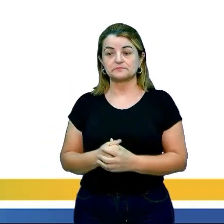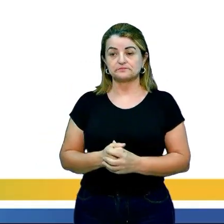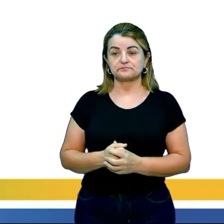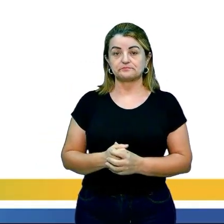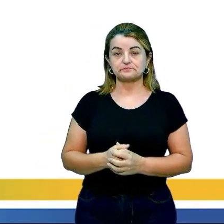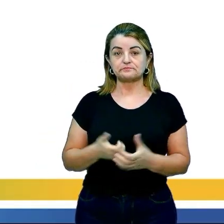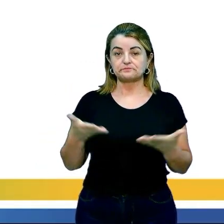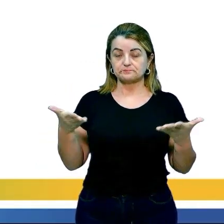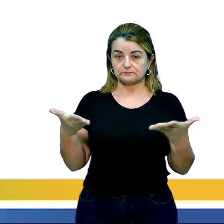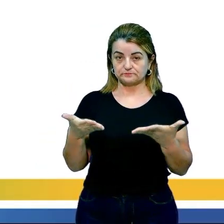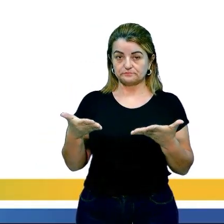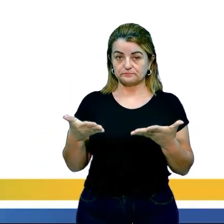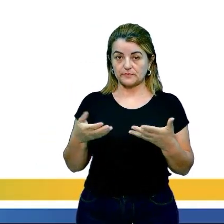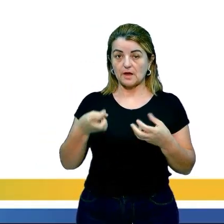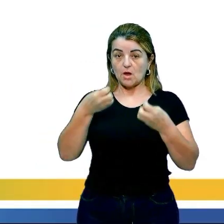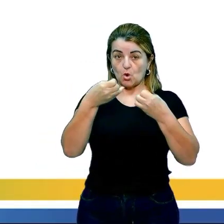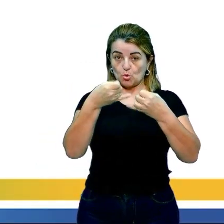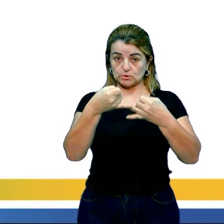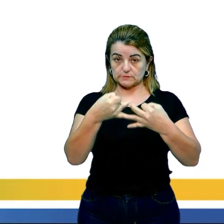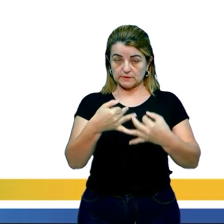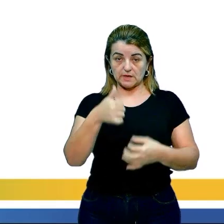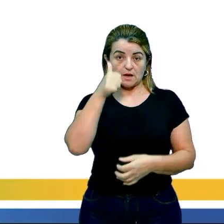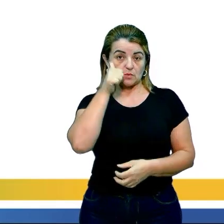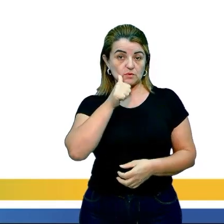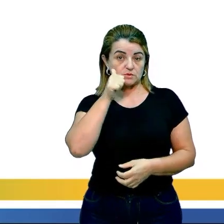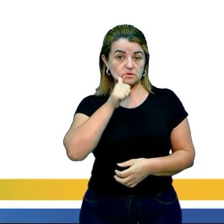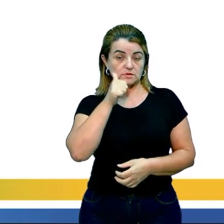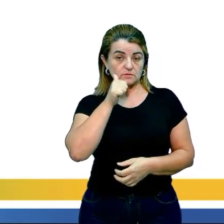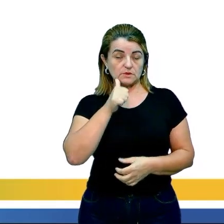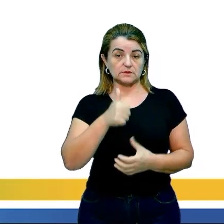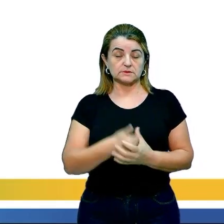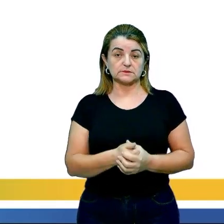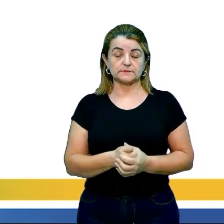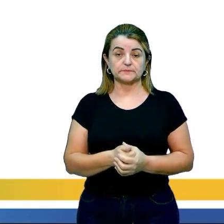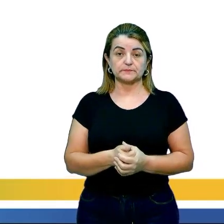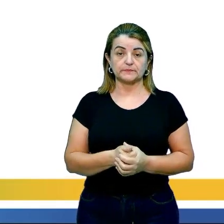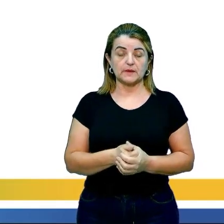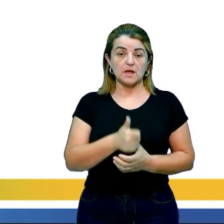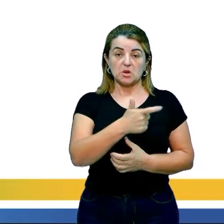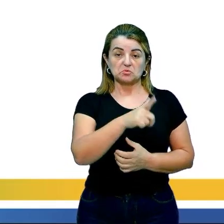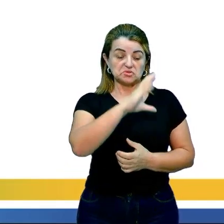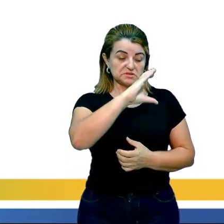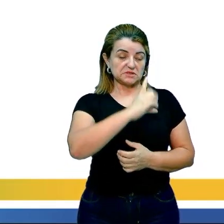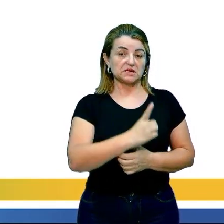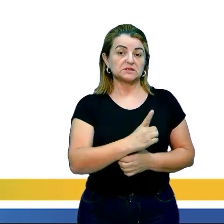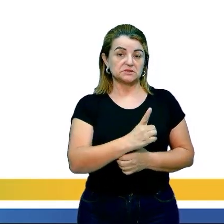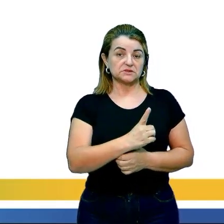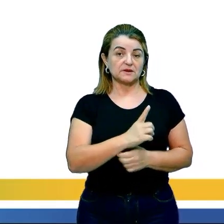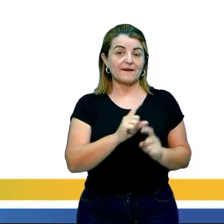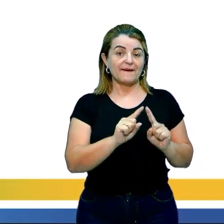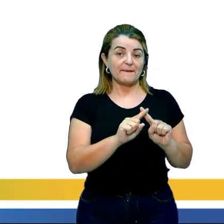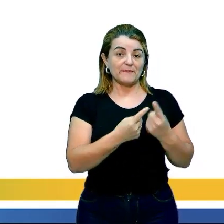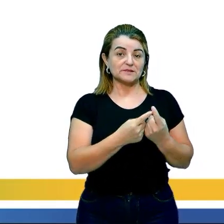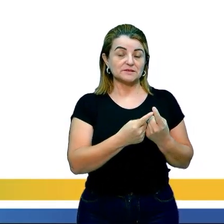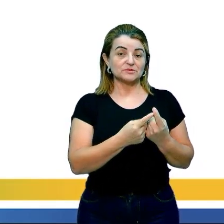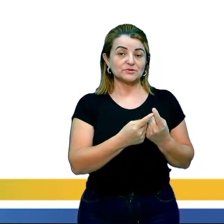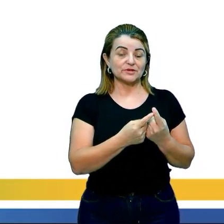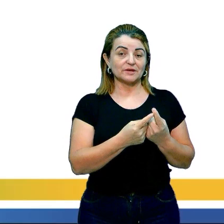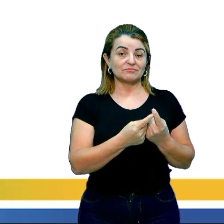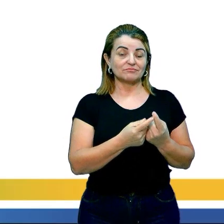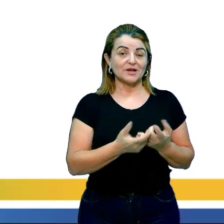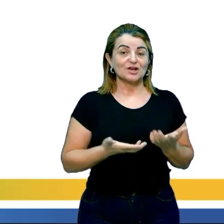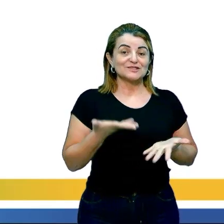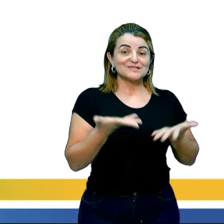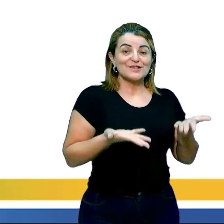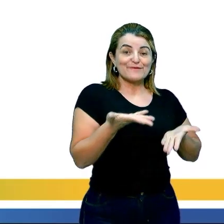vamos lá falei para vocês que elas não tinham essa função de cidadão Mas elas tinha função de servir aos